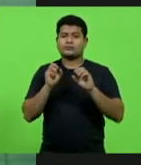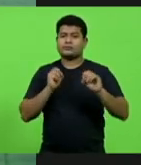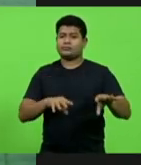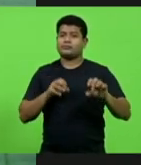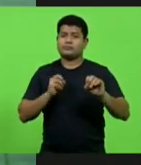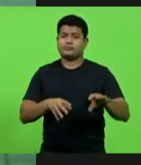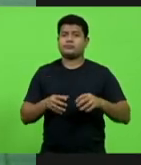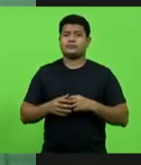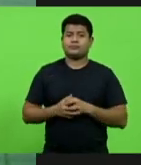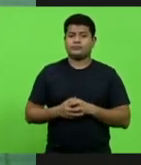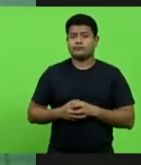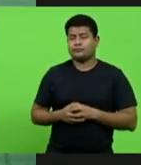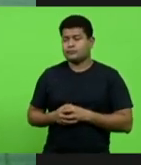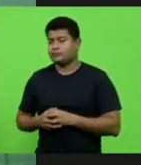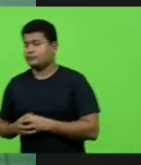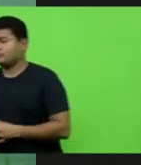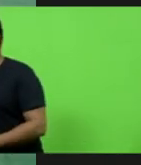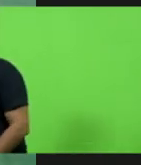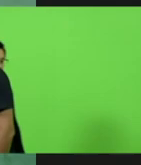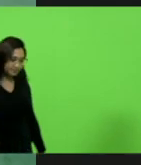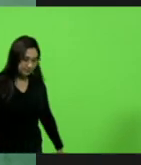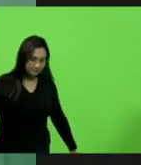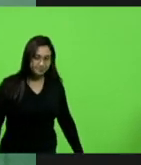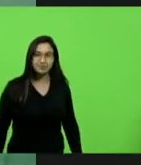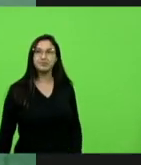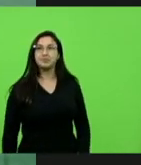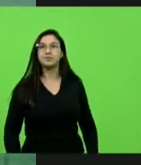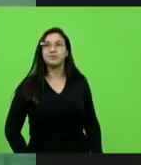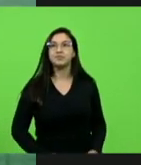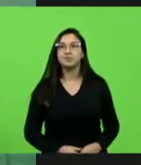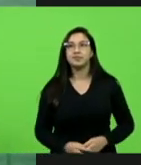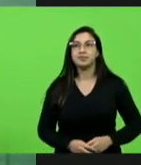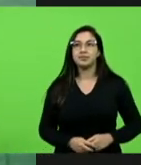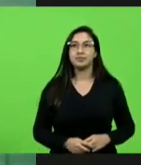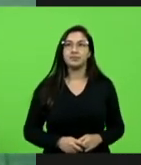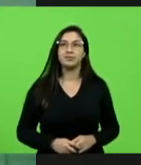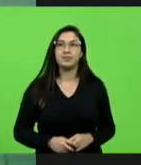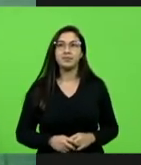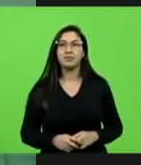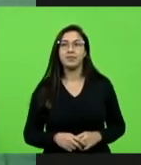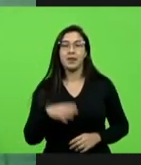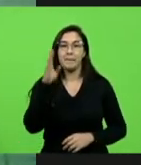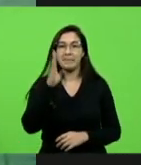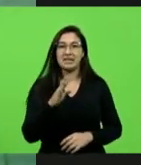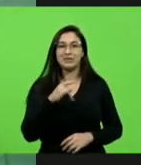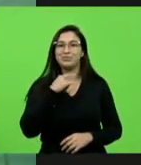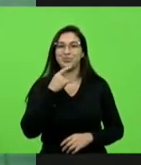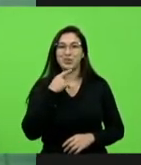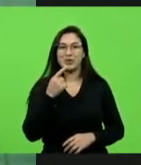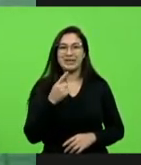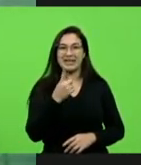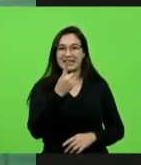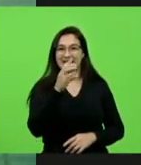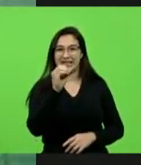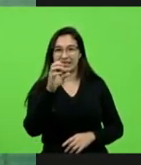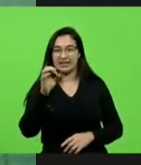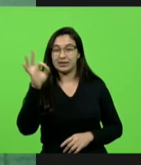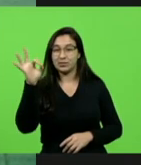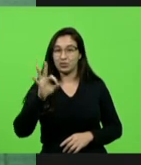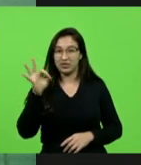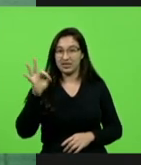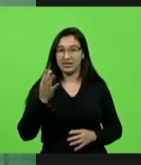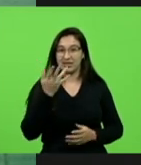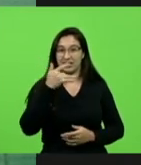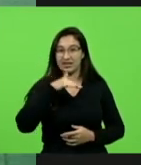o Brasil ainda não conseguiu ter 100% das crianças, por exemplo, de 6 a 14 anos na